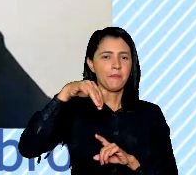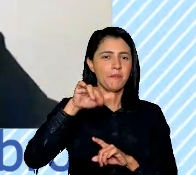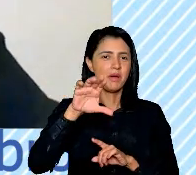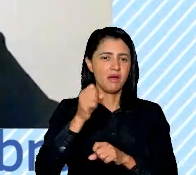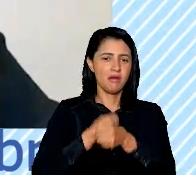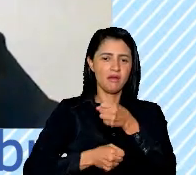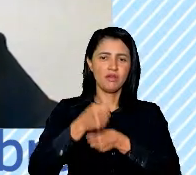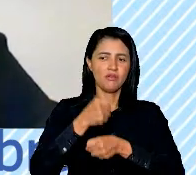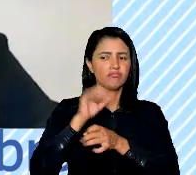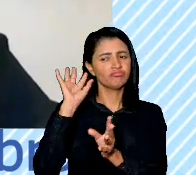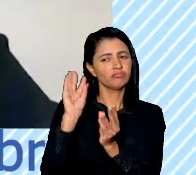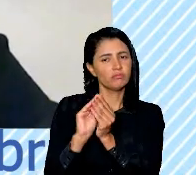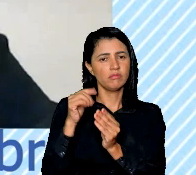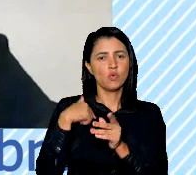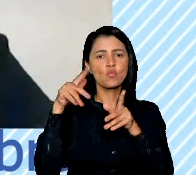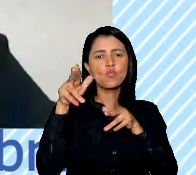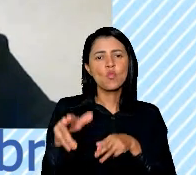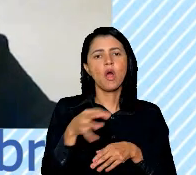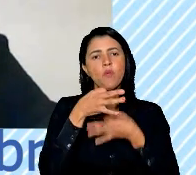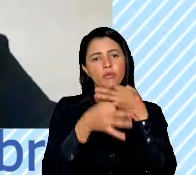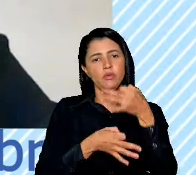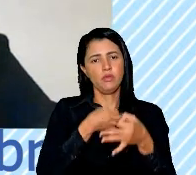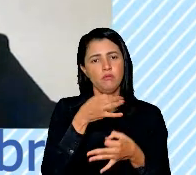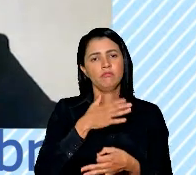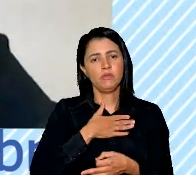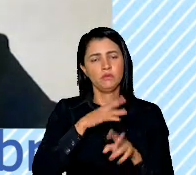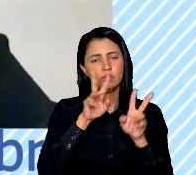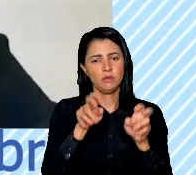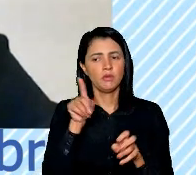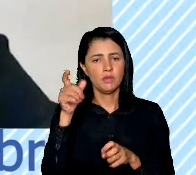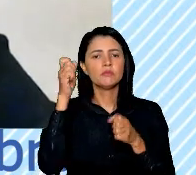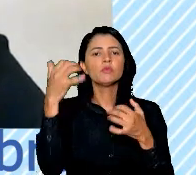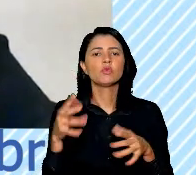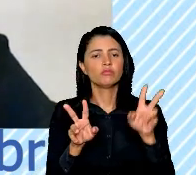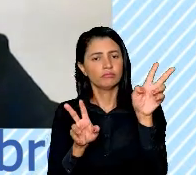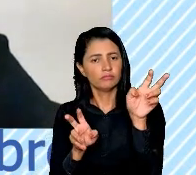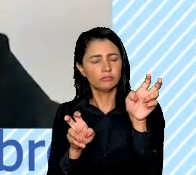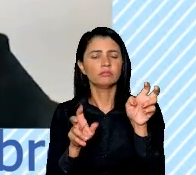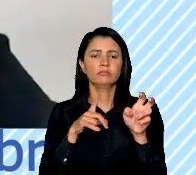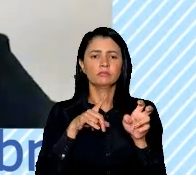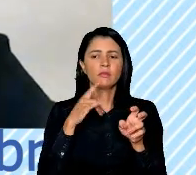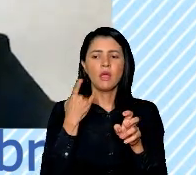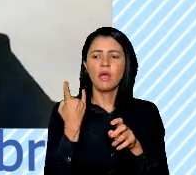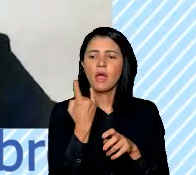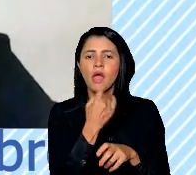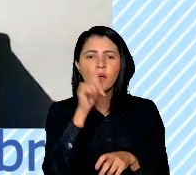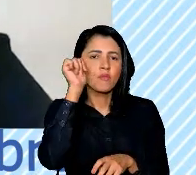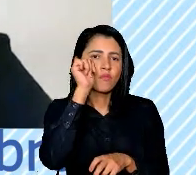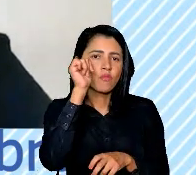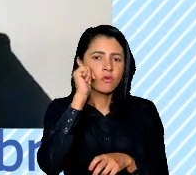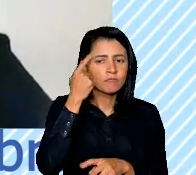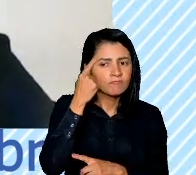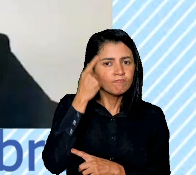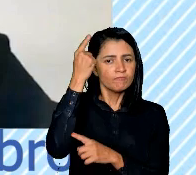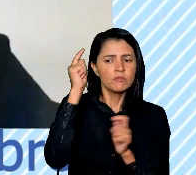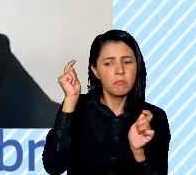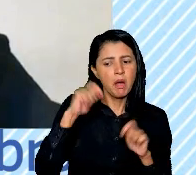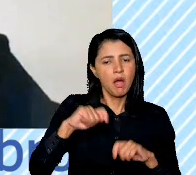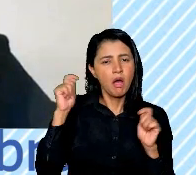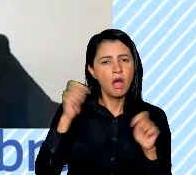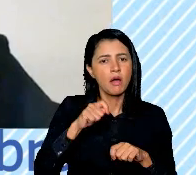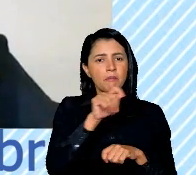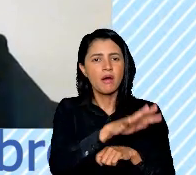o que eu penso em relação a esse tema. Disse ele: atrair mulheres idealistas e competentes para